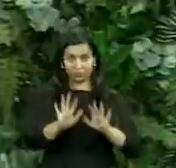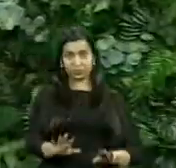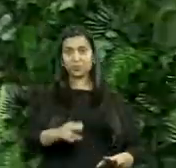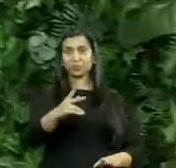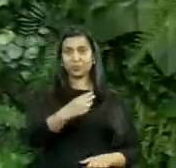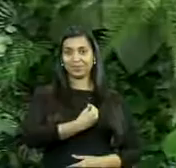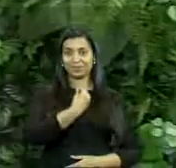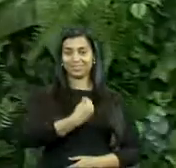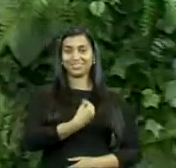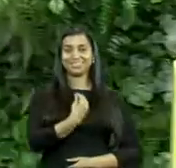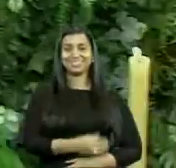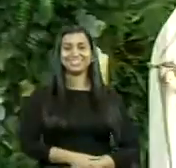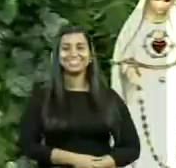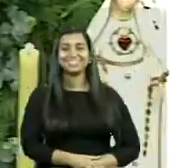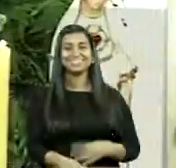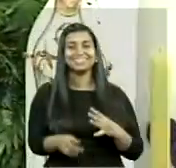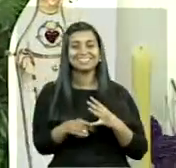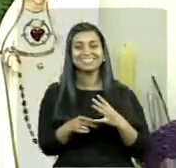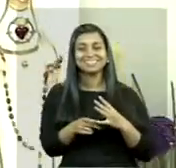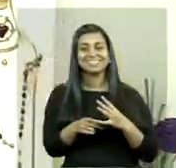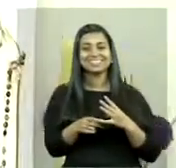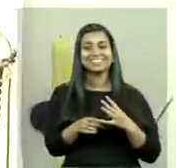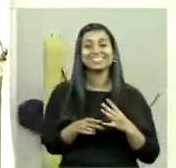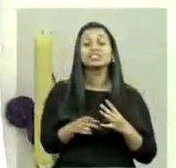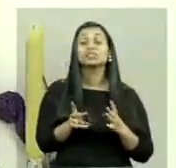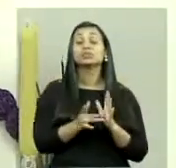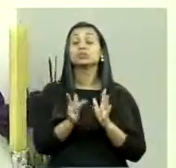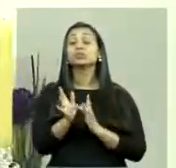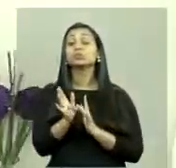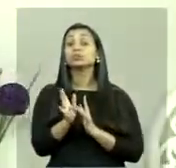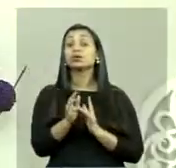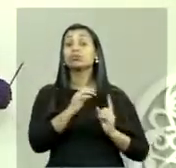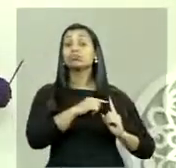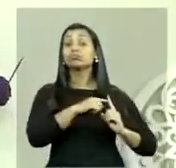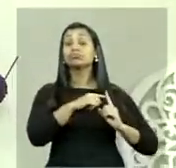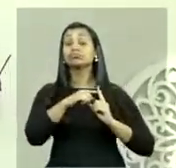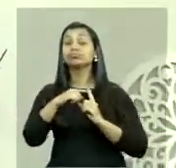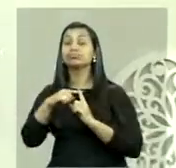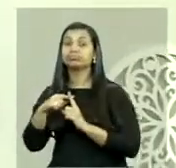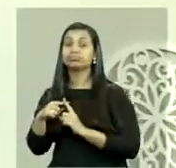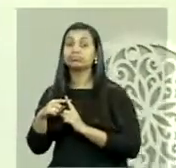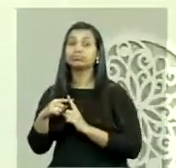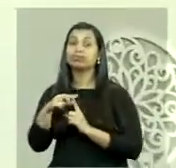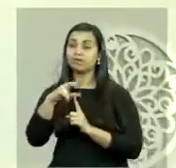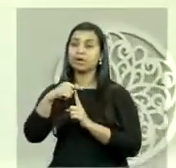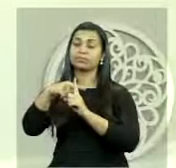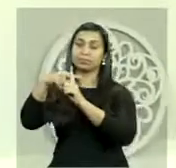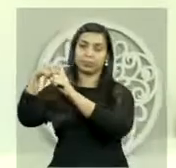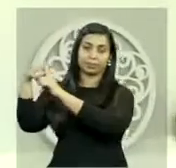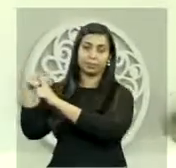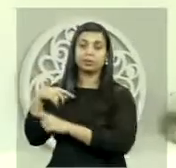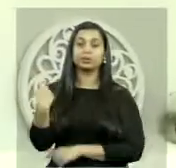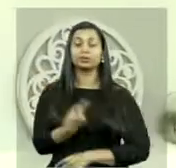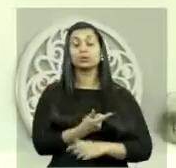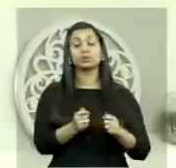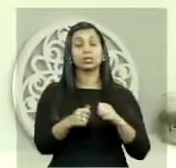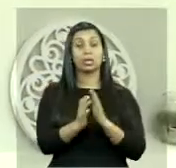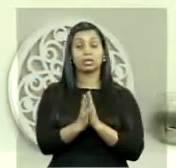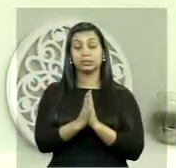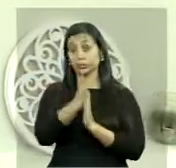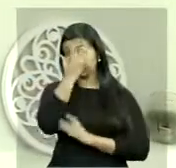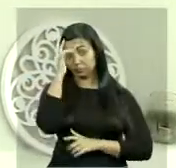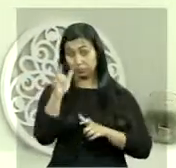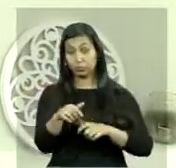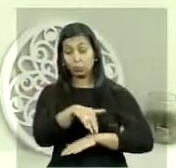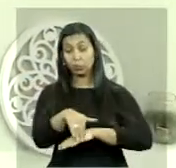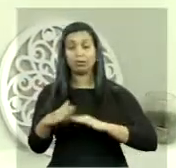dando muitas graças. Quarto mistério doloroso, Jesus carrega a cruz e sobe para o Calvário. Nós rezamos pelas pessoas que